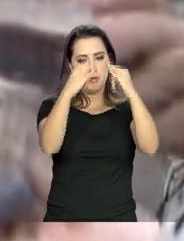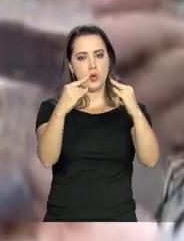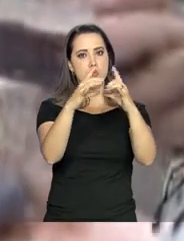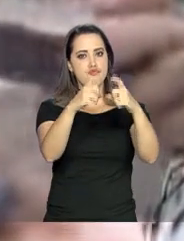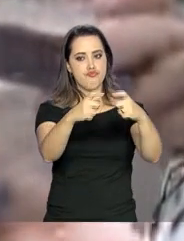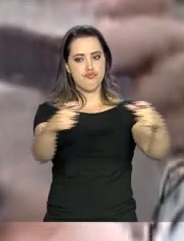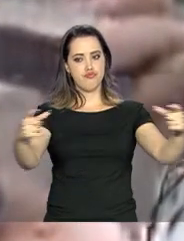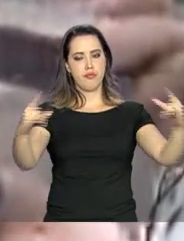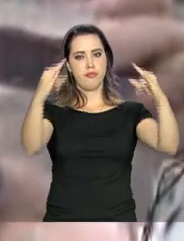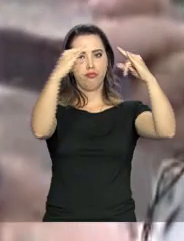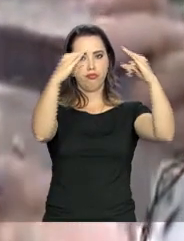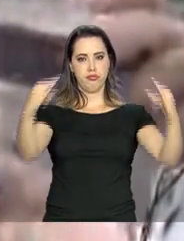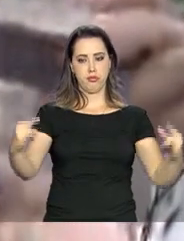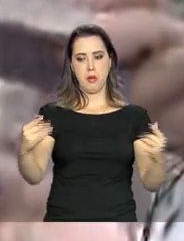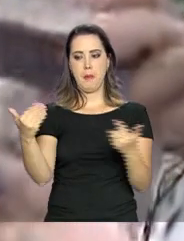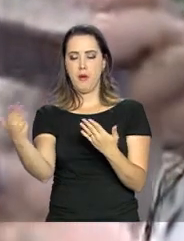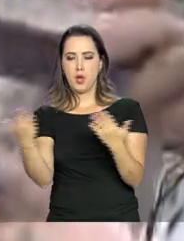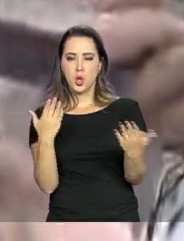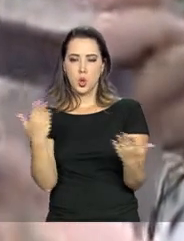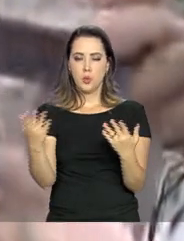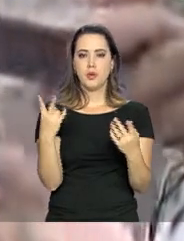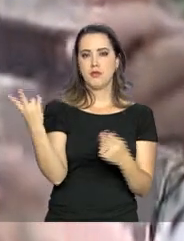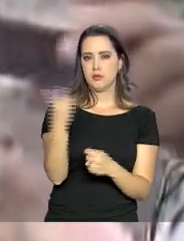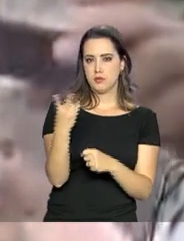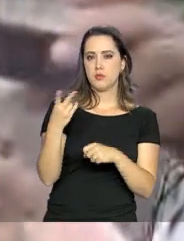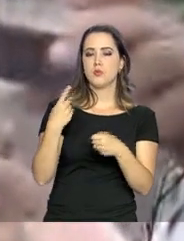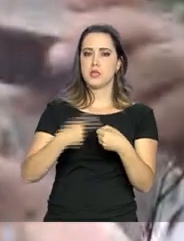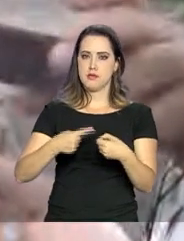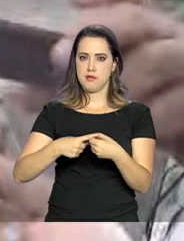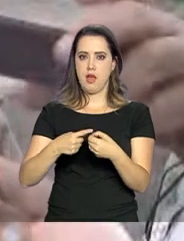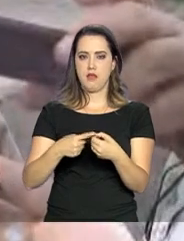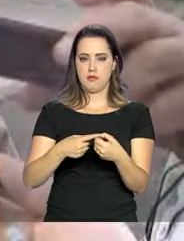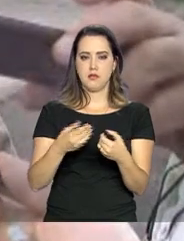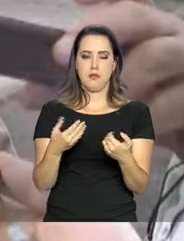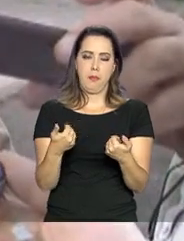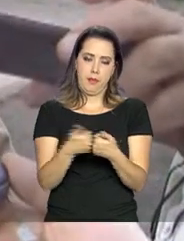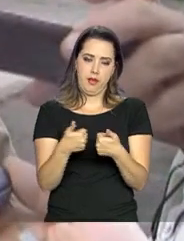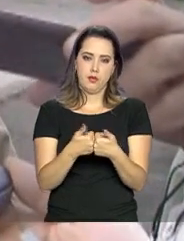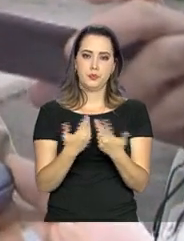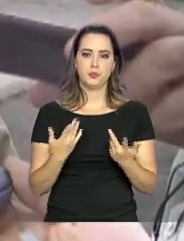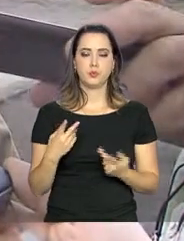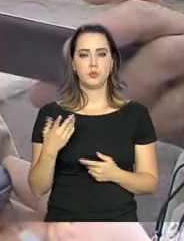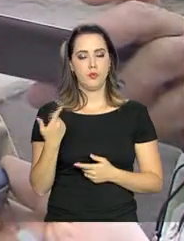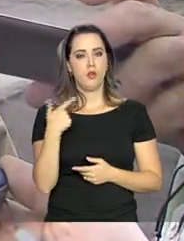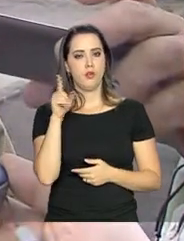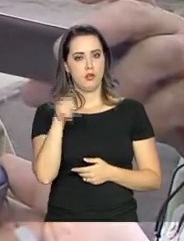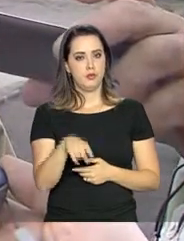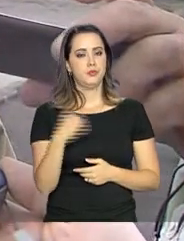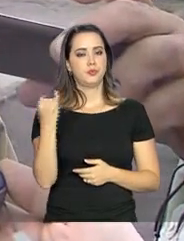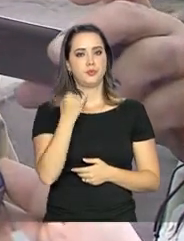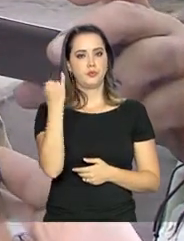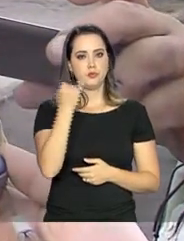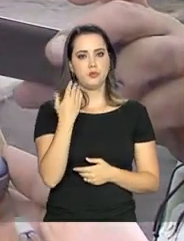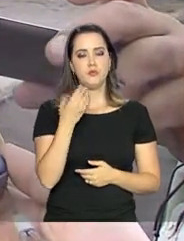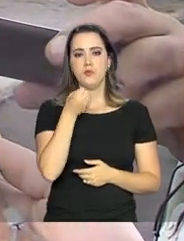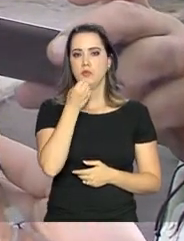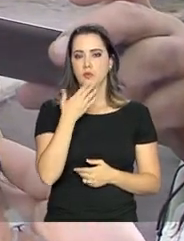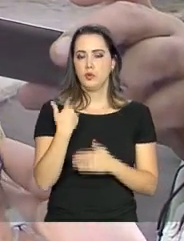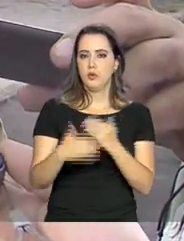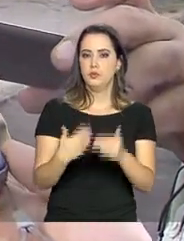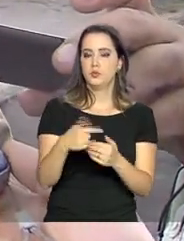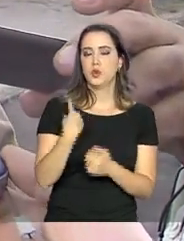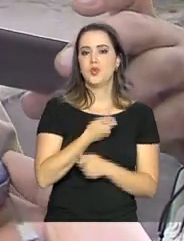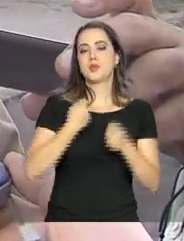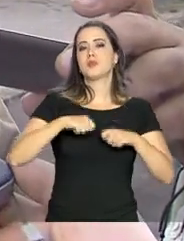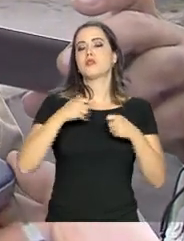ficará entre Pacaraima e Boa Vista. De sorte que esses dois aspectos eles estão indo bem. O que nós